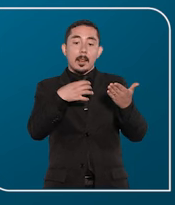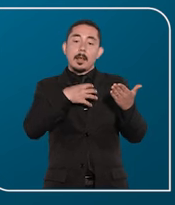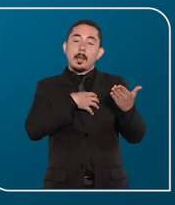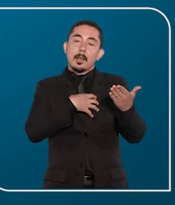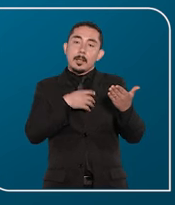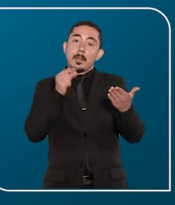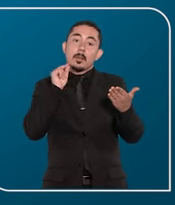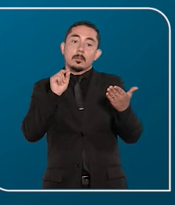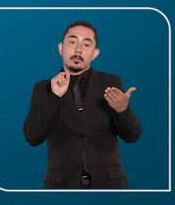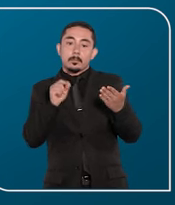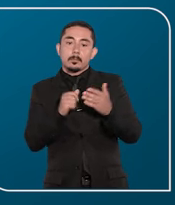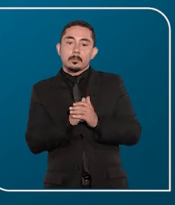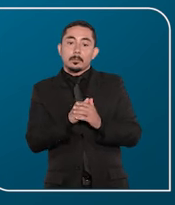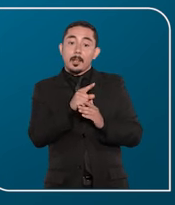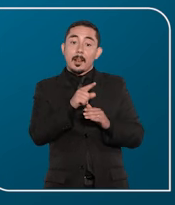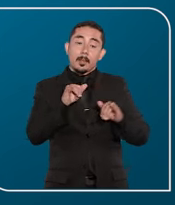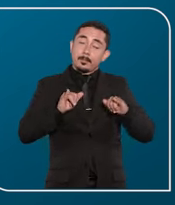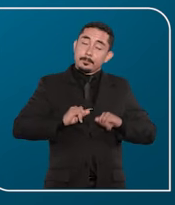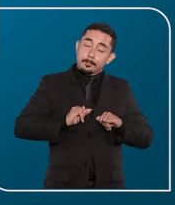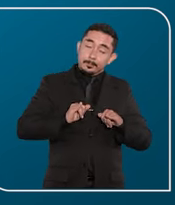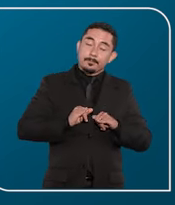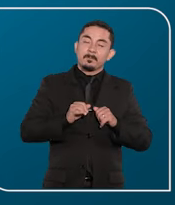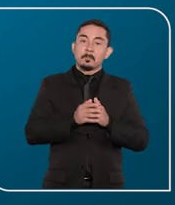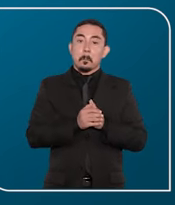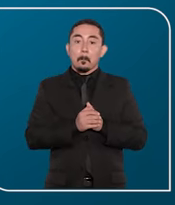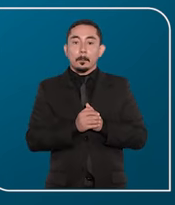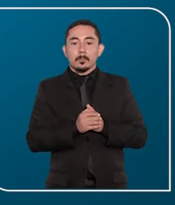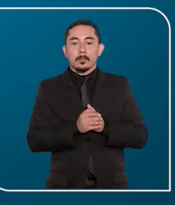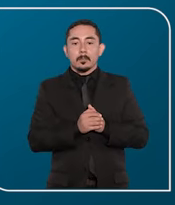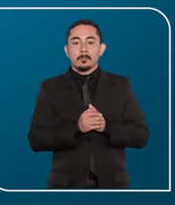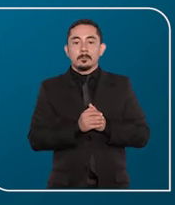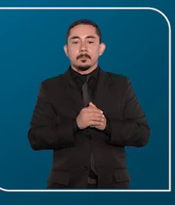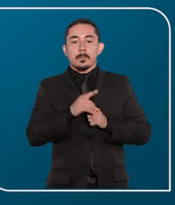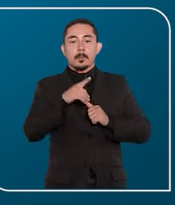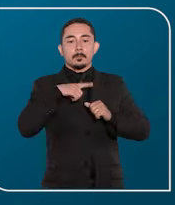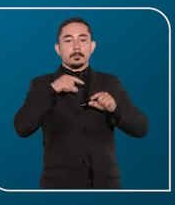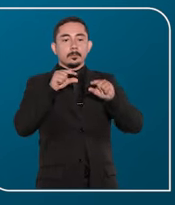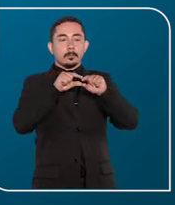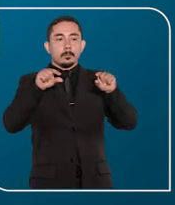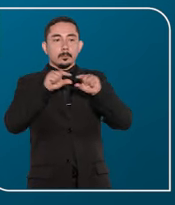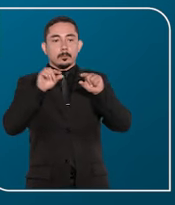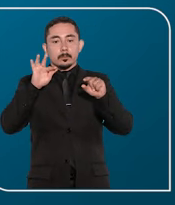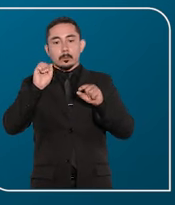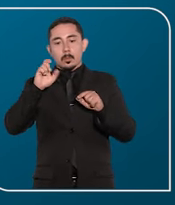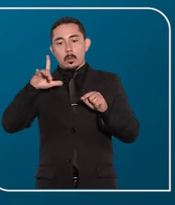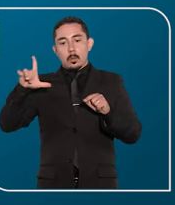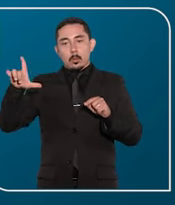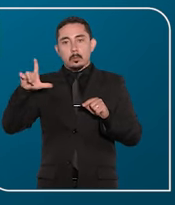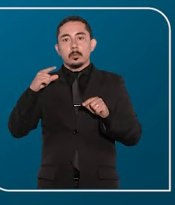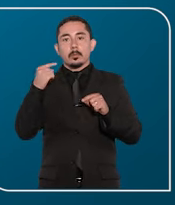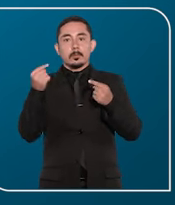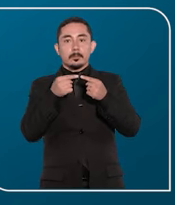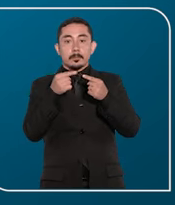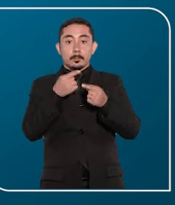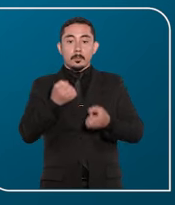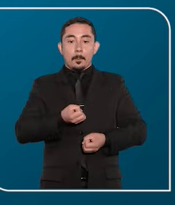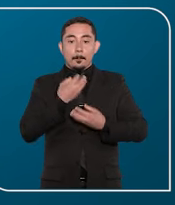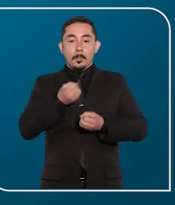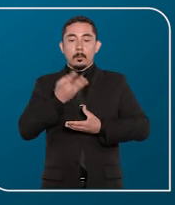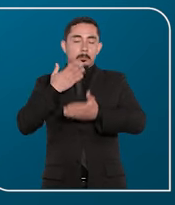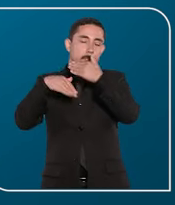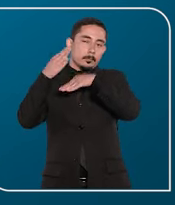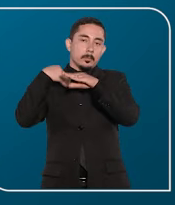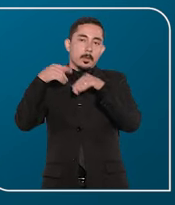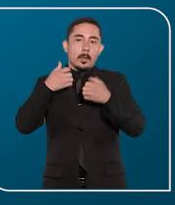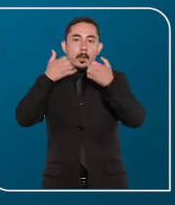né? Ela sofre. Né? Tem uma frase do Foscolo, que é um poeta de antigamente, que